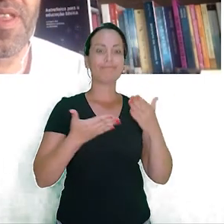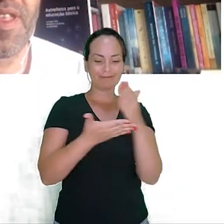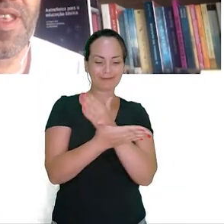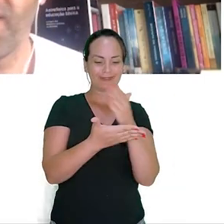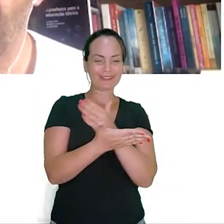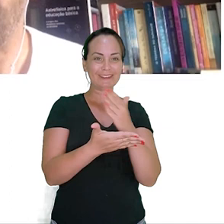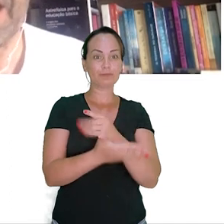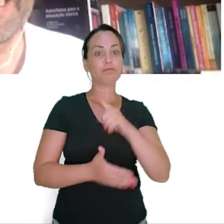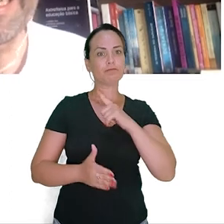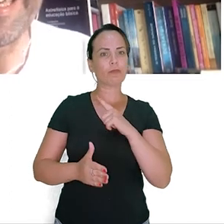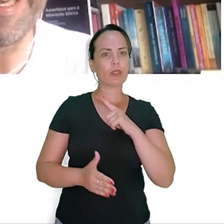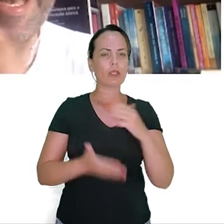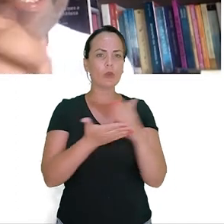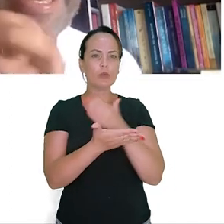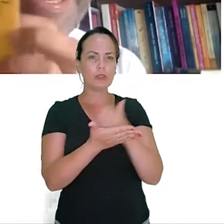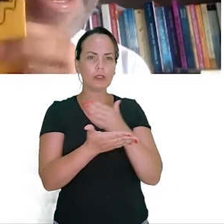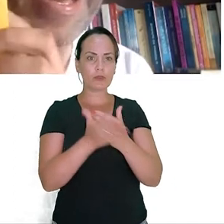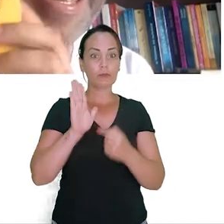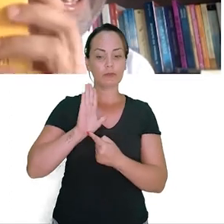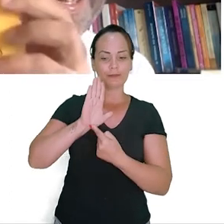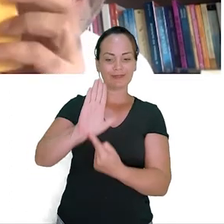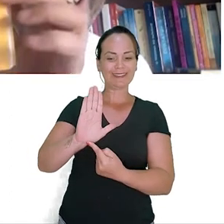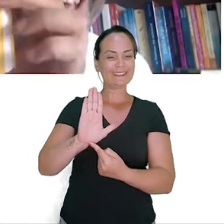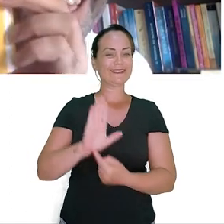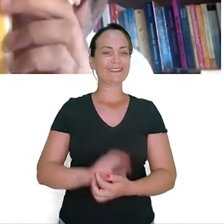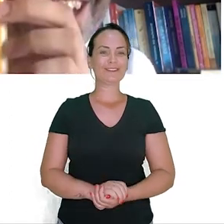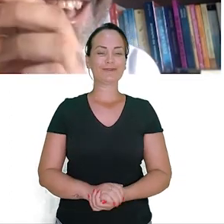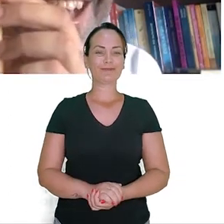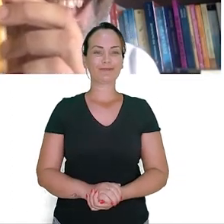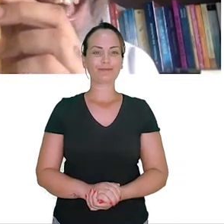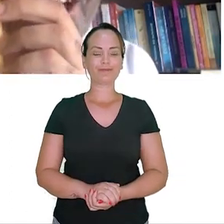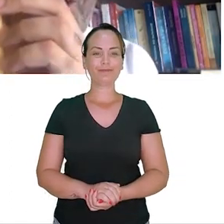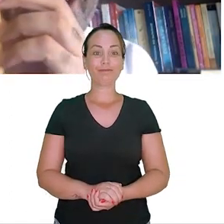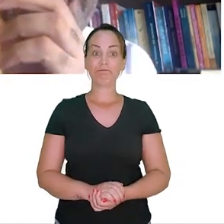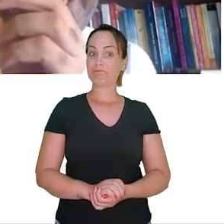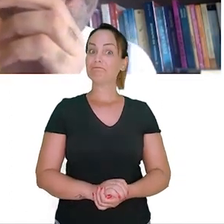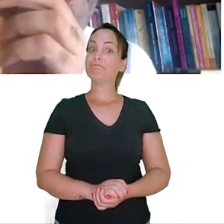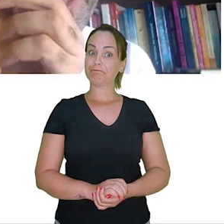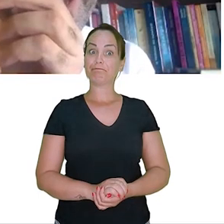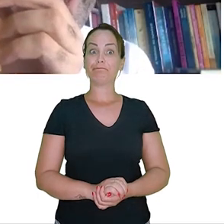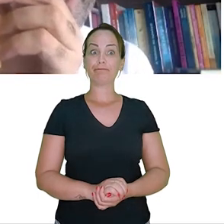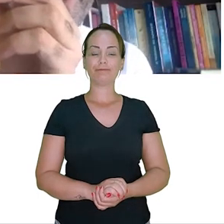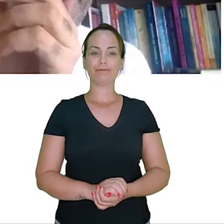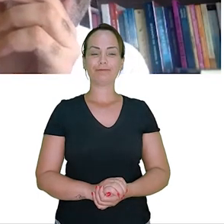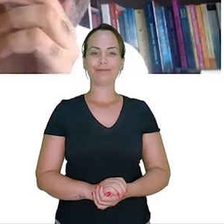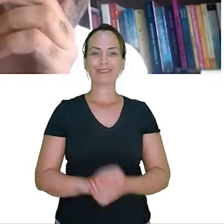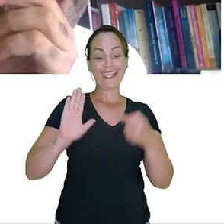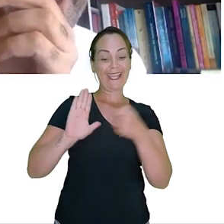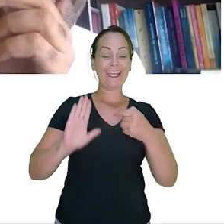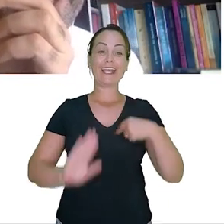livro aí para eu ver, que eu já quero comprar. Já. Sim, aqui está ele, aqui está ele. Ó, que chique! Essa olha, é Antônia. Então, uma